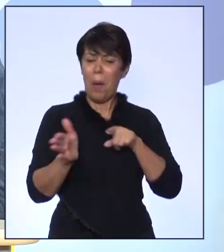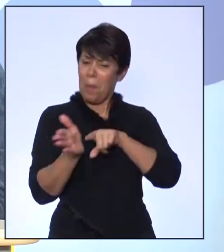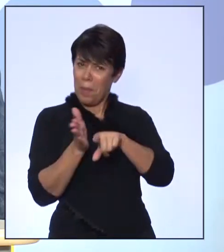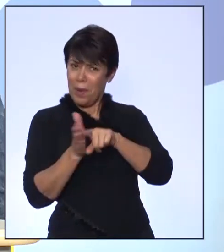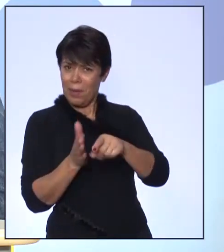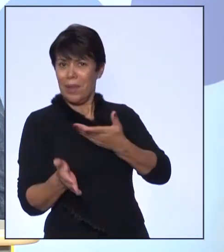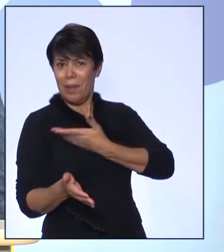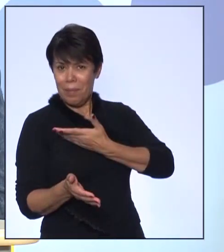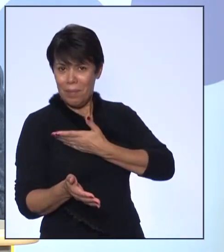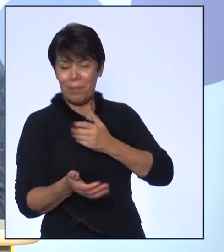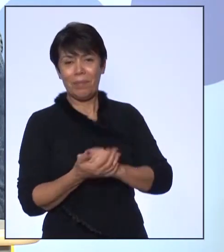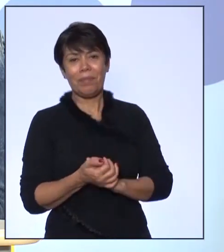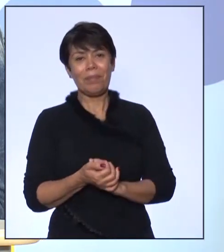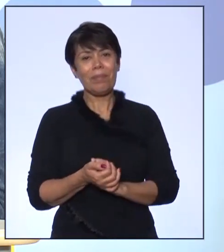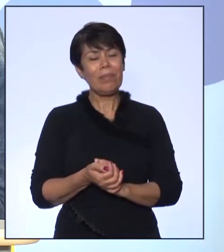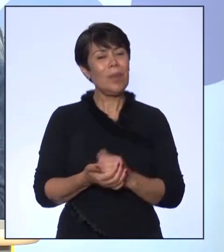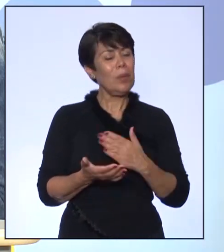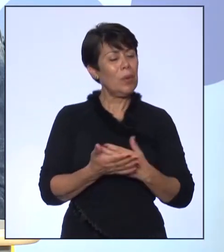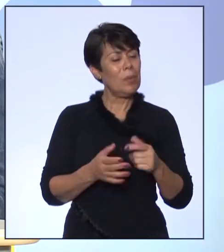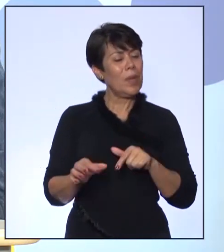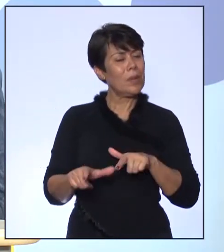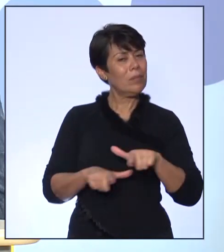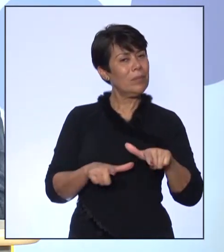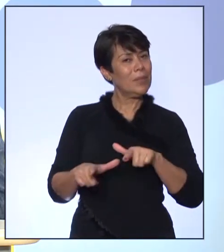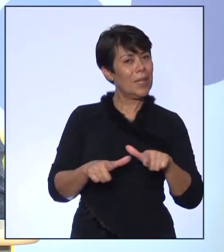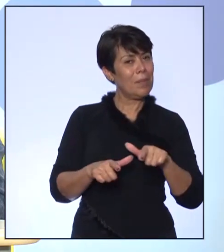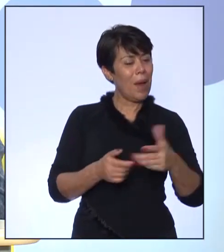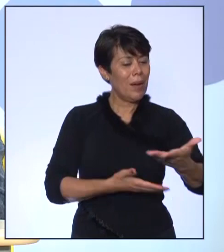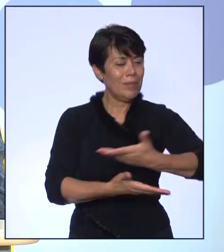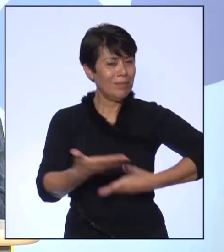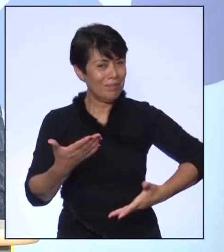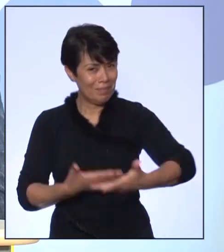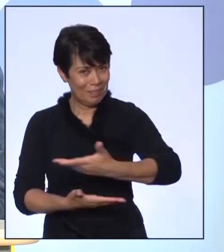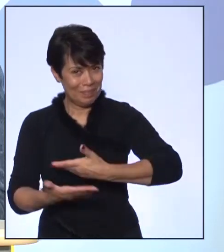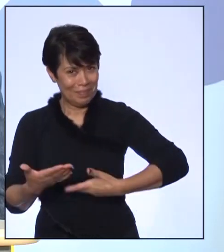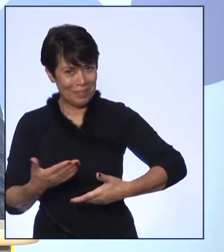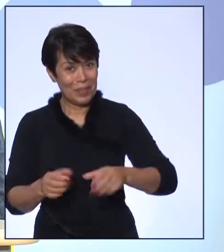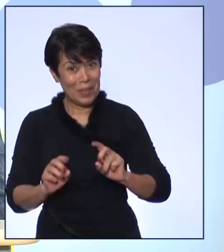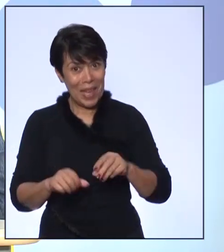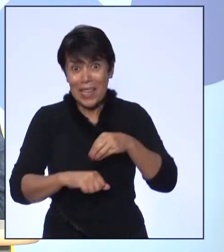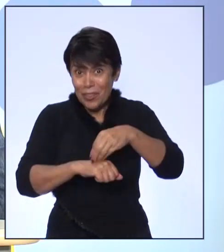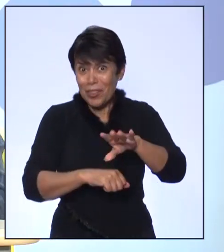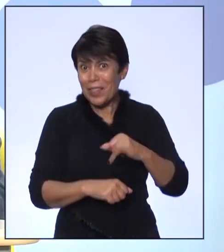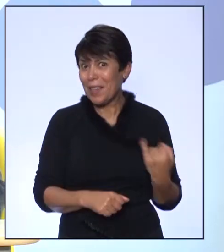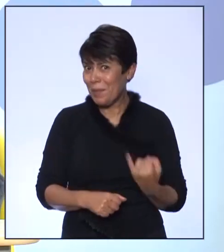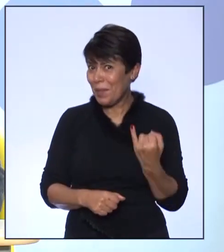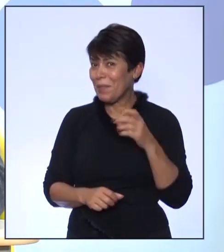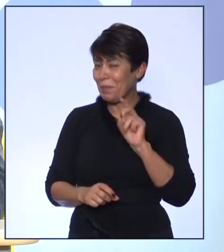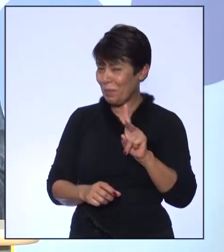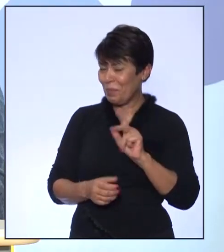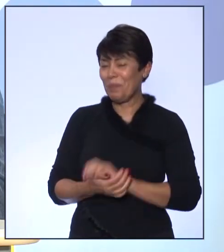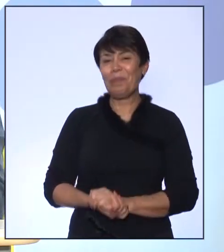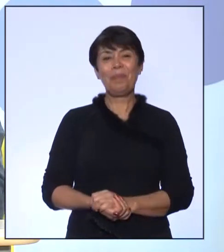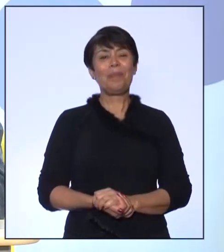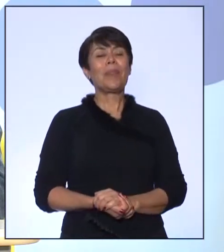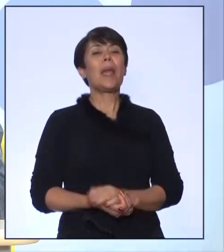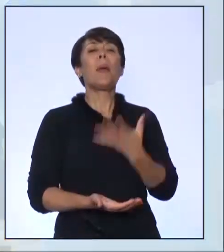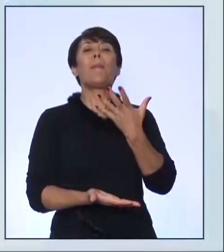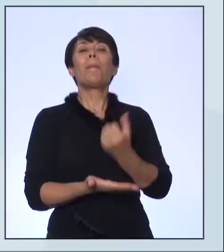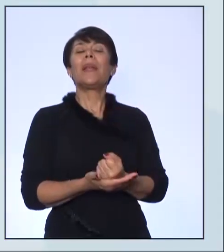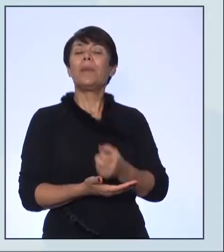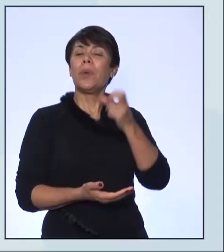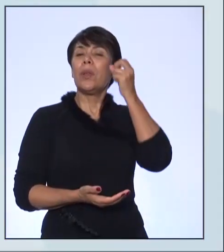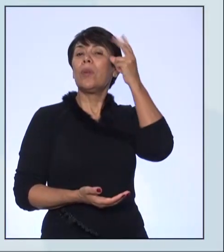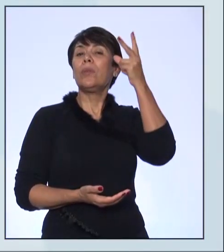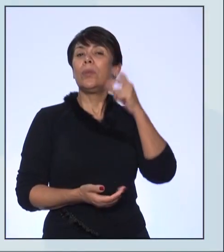enfim, façam um trabalho aí também mais colaborativo, tá bom? Fica aí a dica, tá? Quais patrimônios